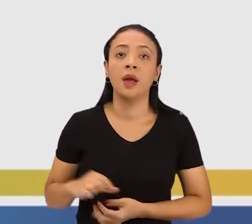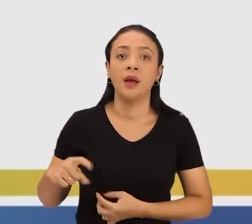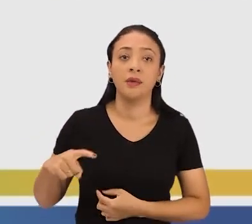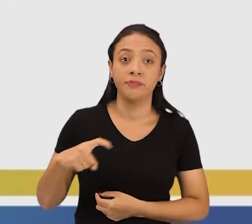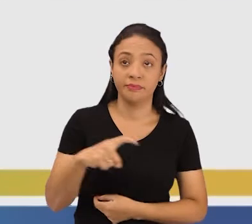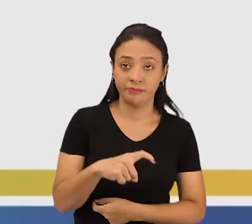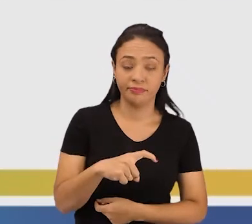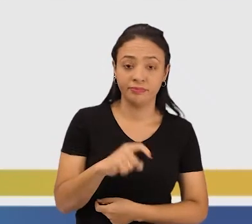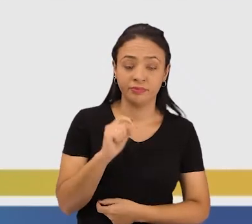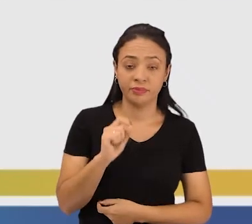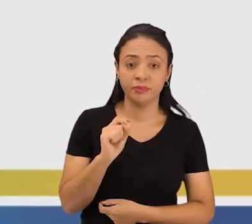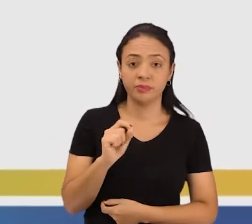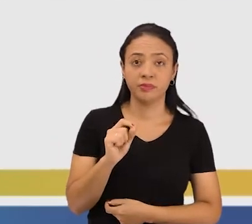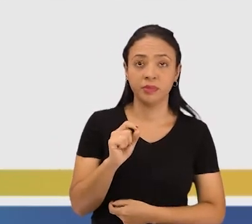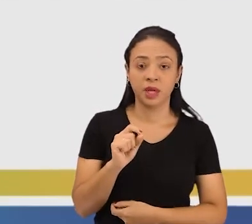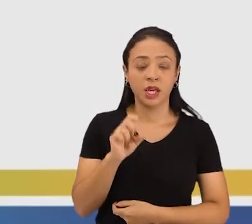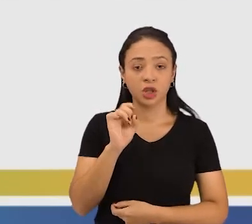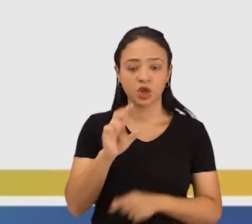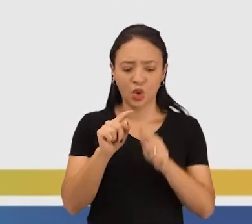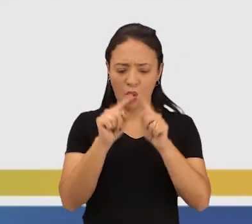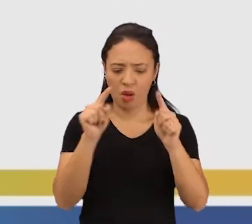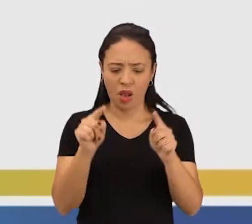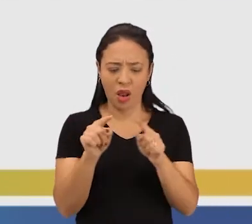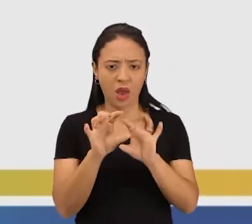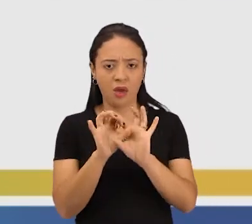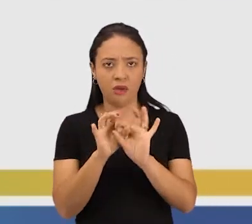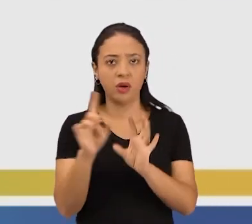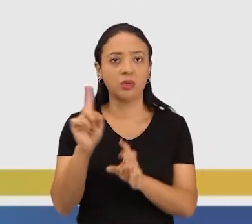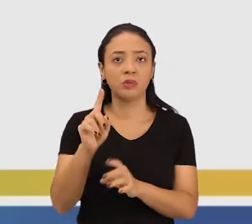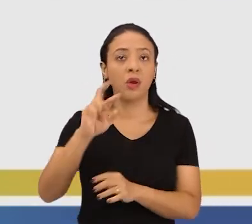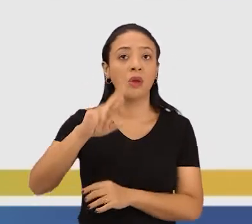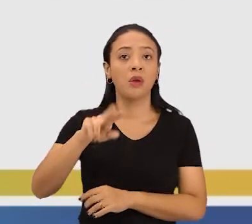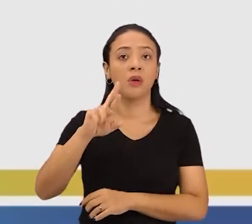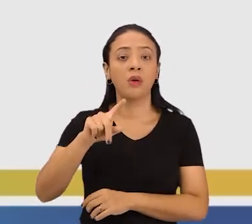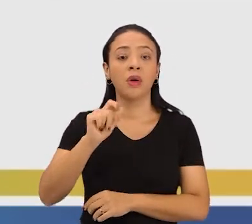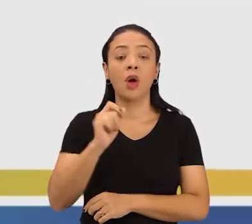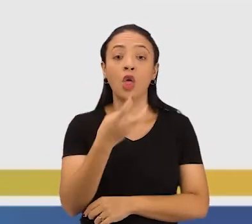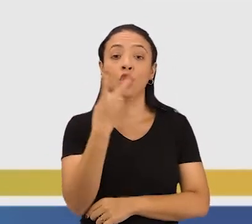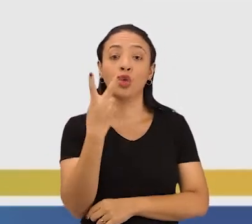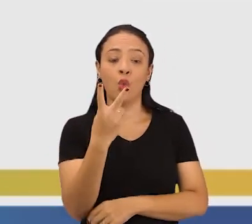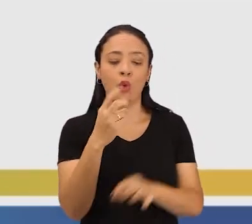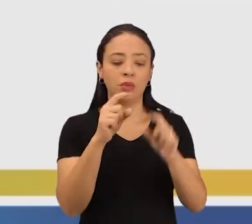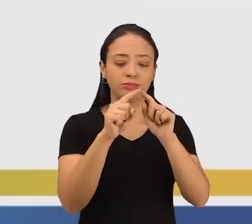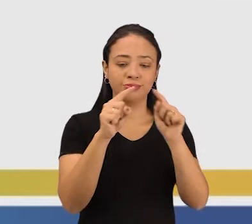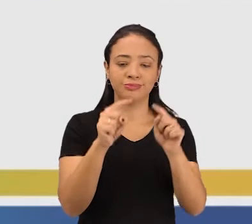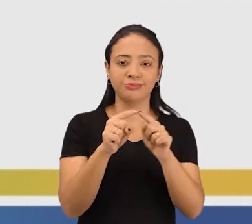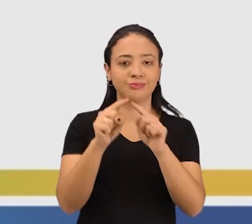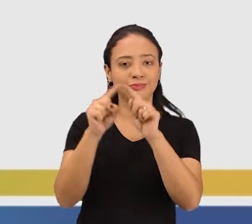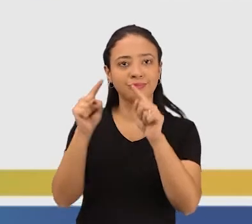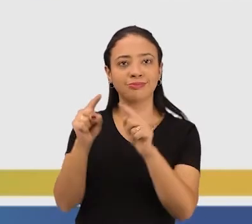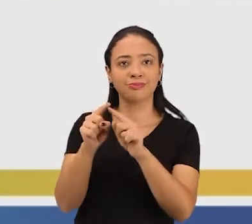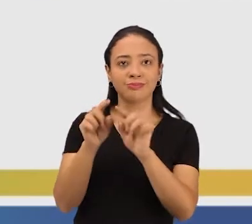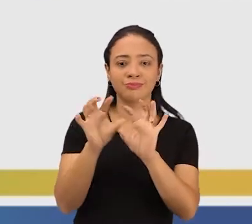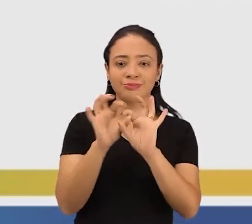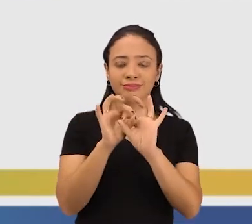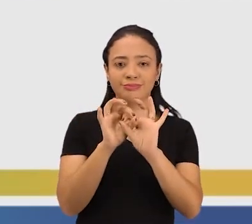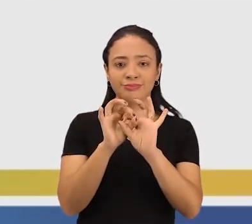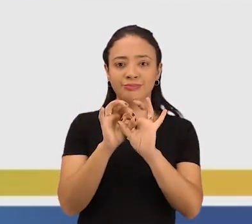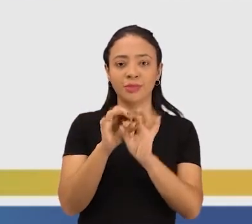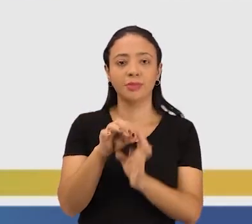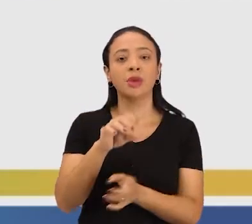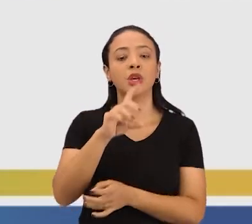ao invés de ser só uma esfera solta, são duplas de esferas e por isso são chamadas de